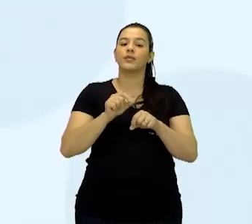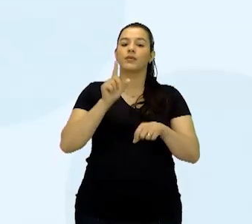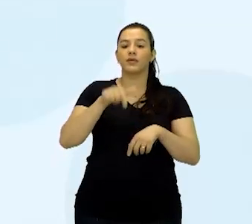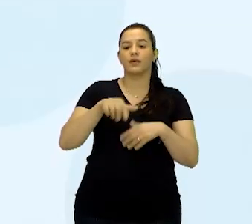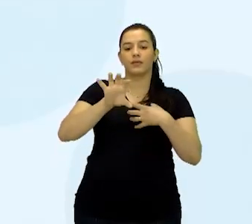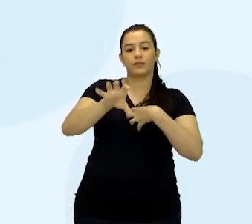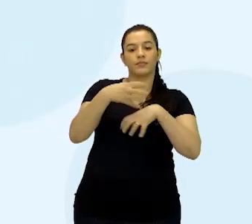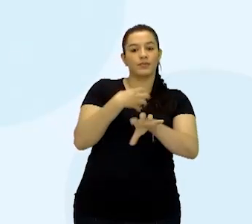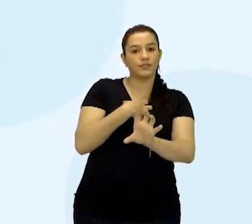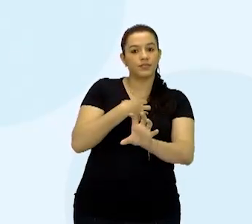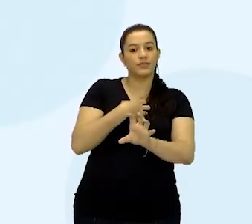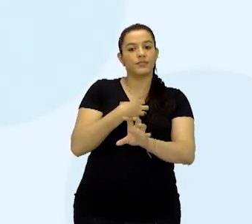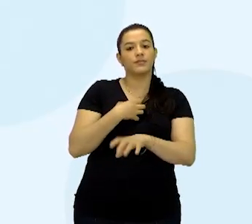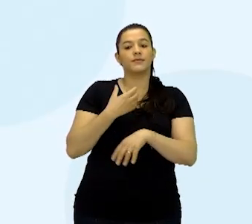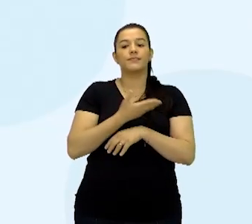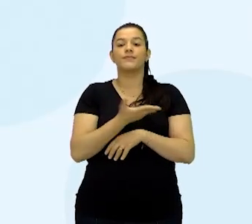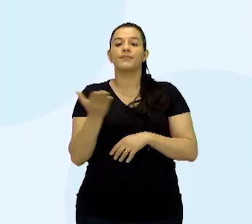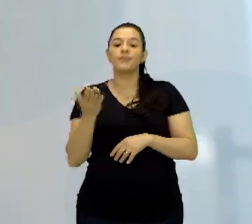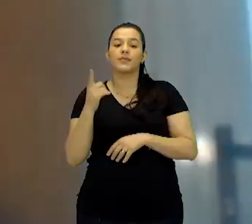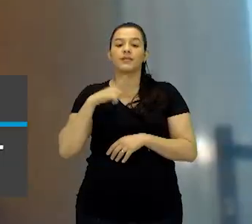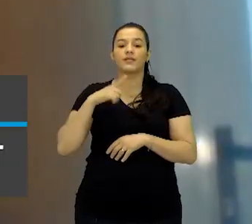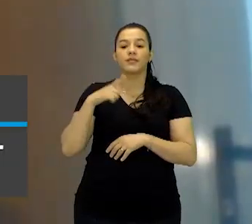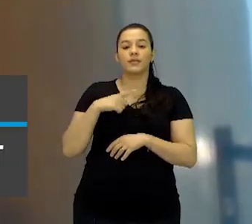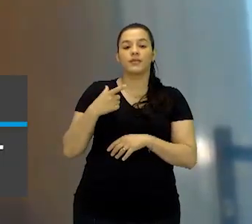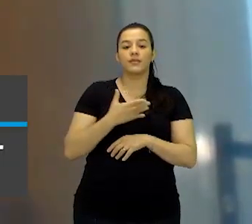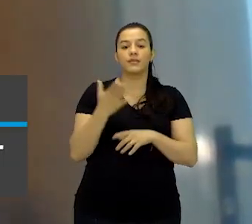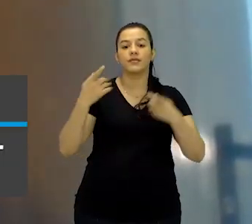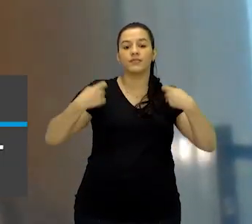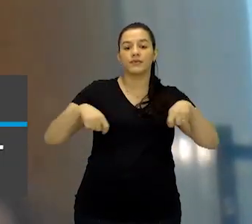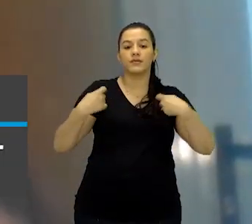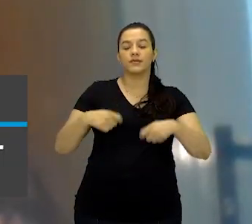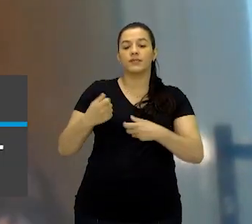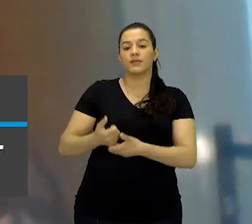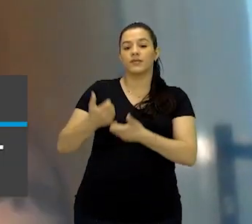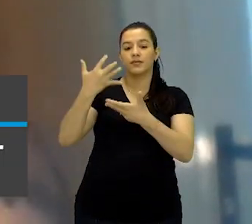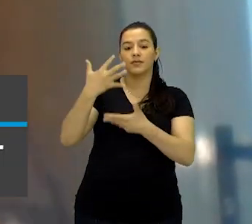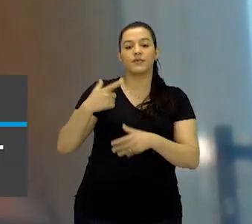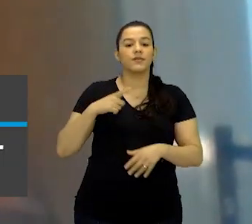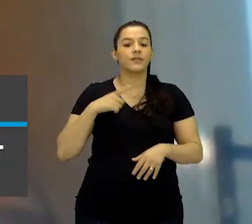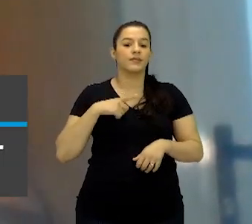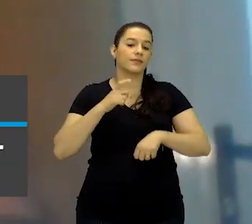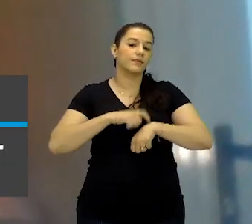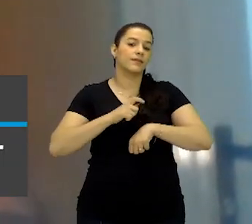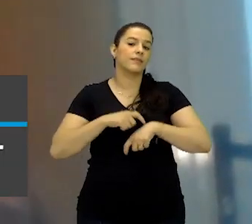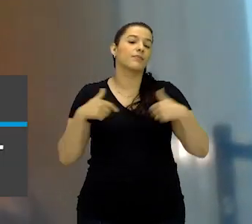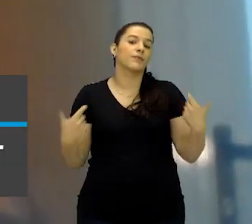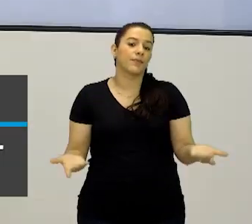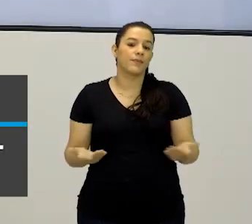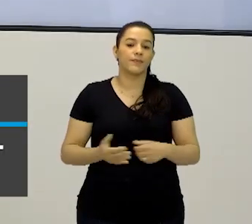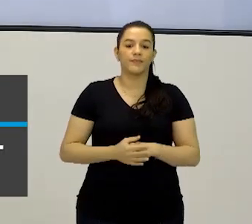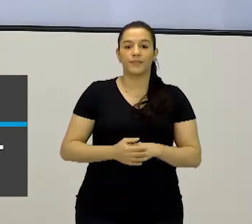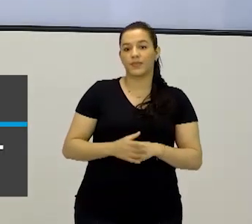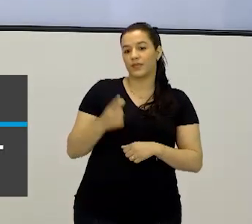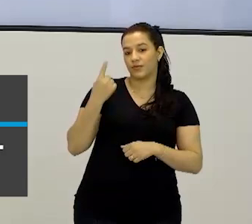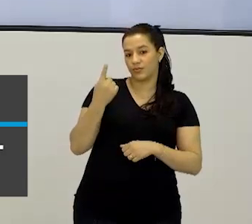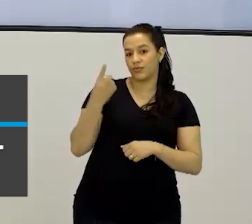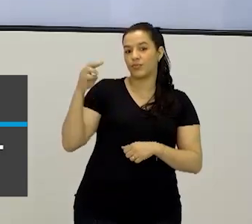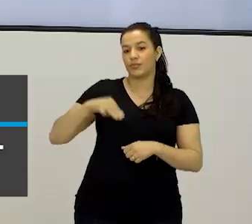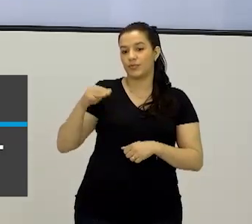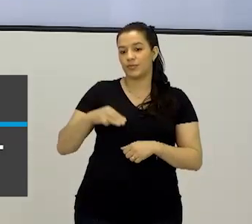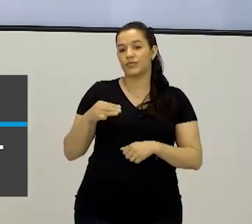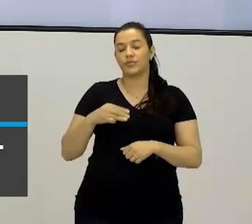empatia? Quanto tempo será que o pessoal precisa para trazer uma resposta para a gente, meu amigo? Acho que 1 minutinho eles,